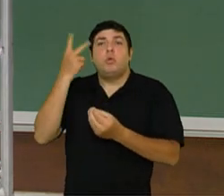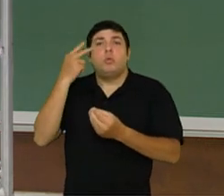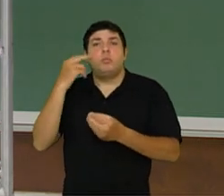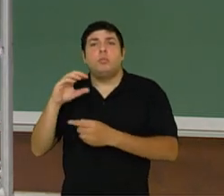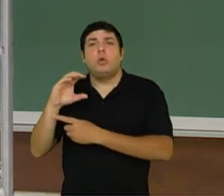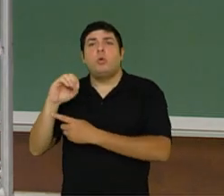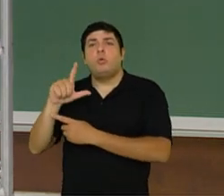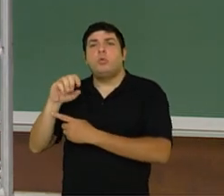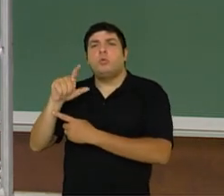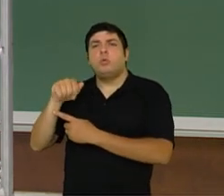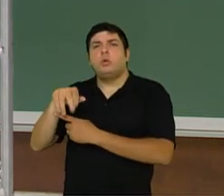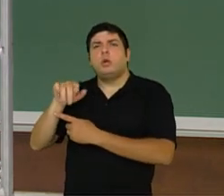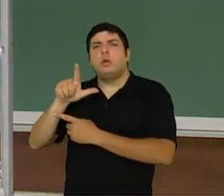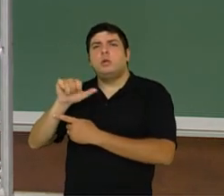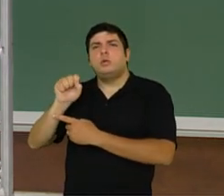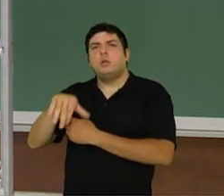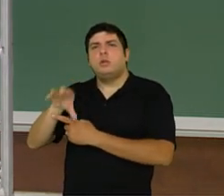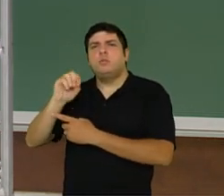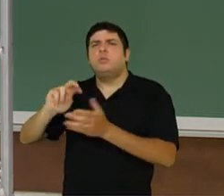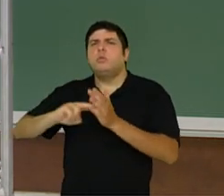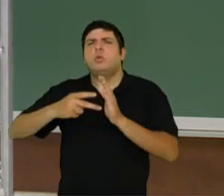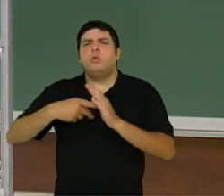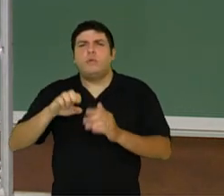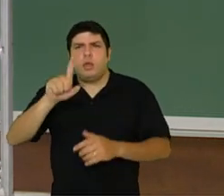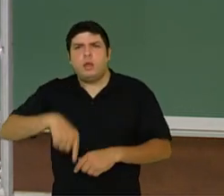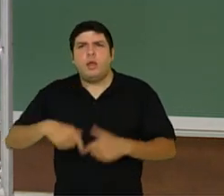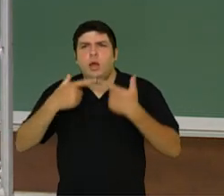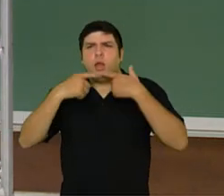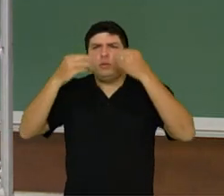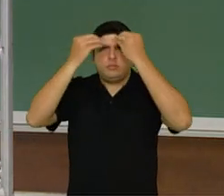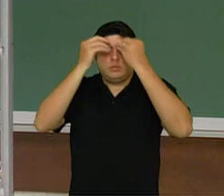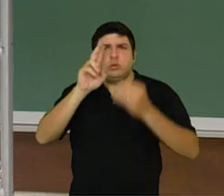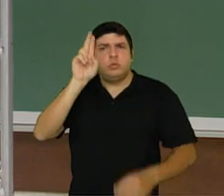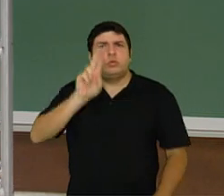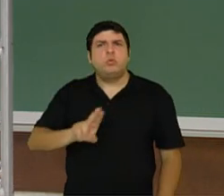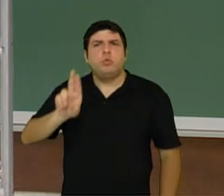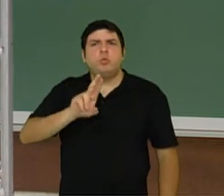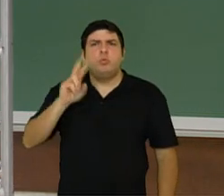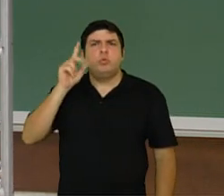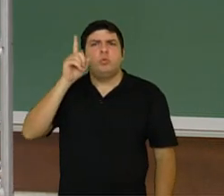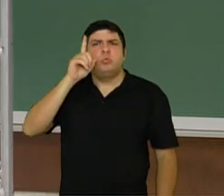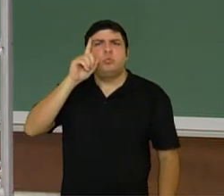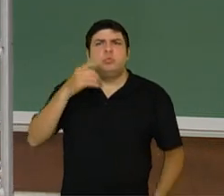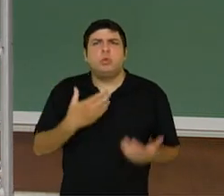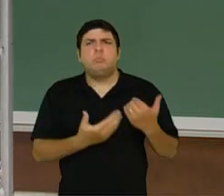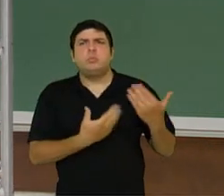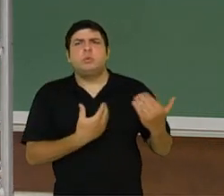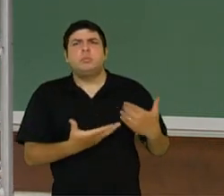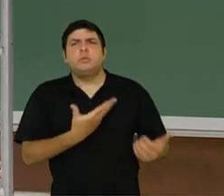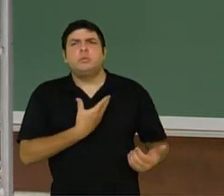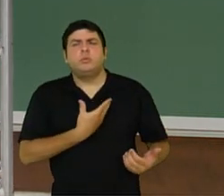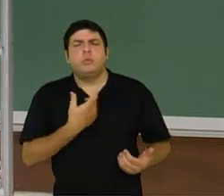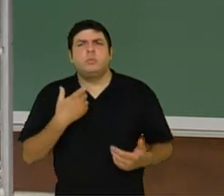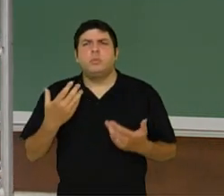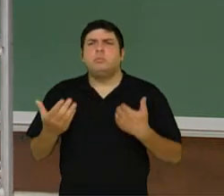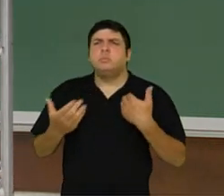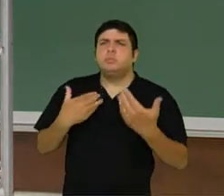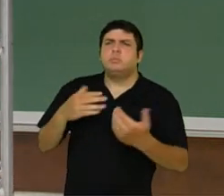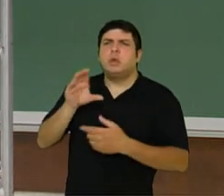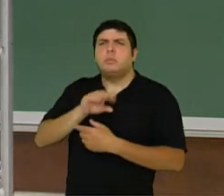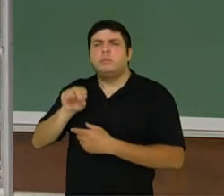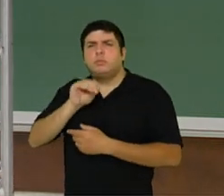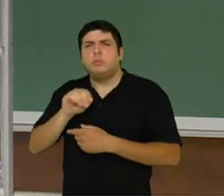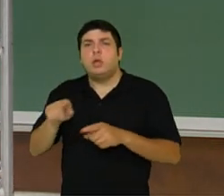que, que é isso? A linguagem do dia a dia, aquela linguagem que a gente usa ali, né? Conversando com os amigos e tal. A condução